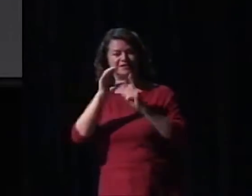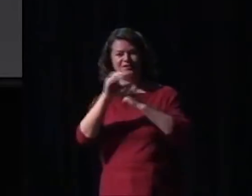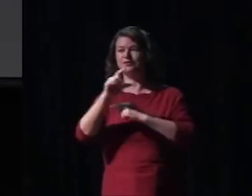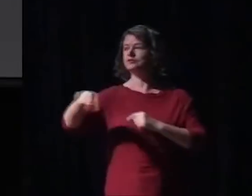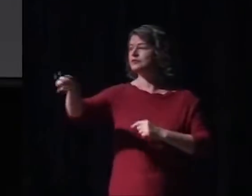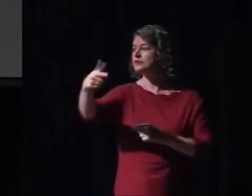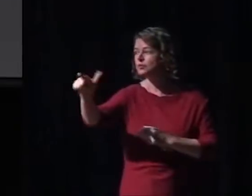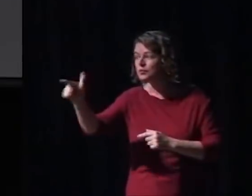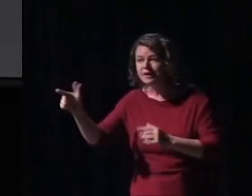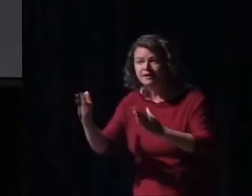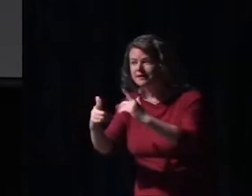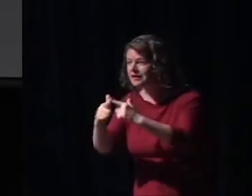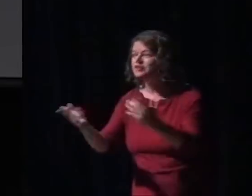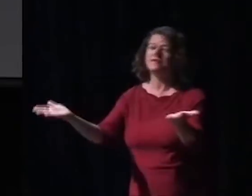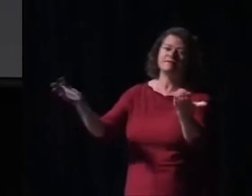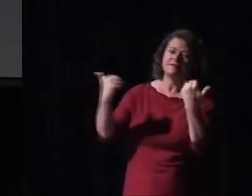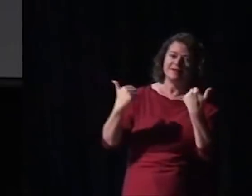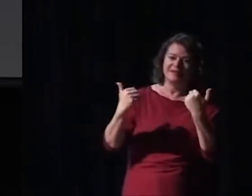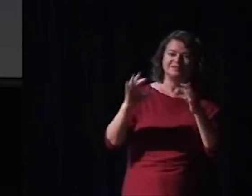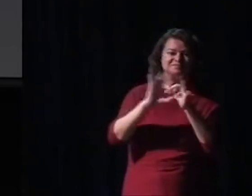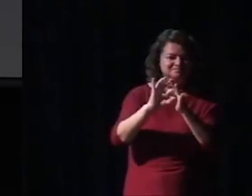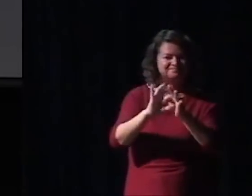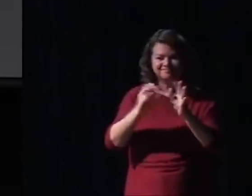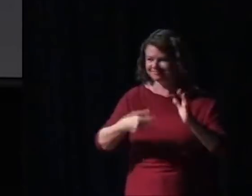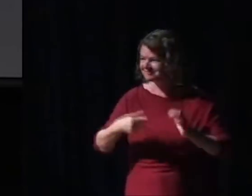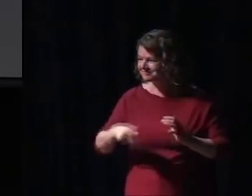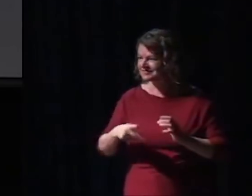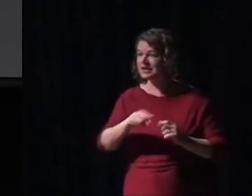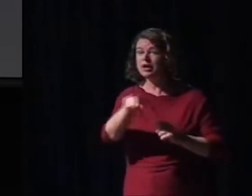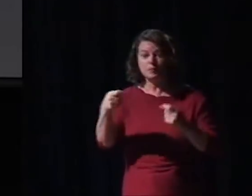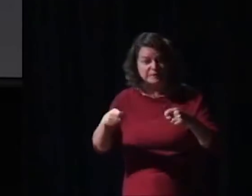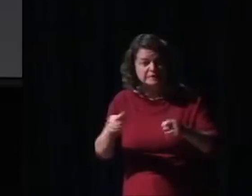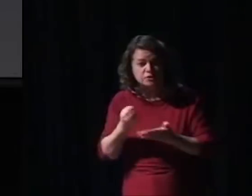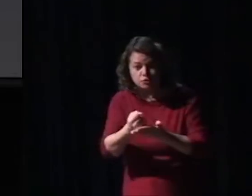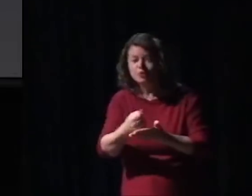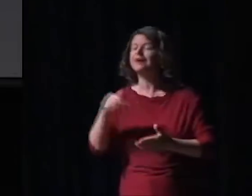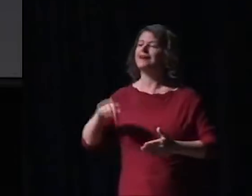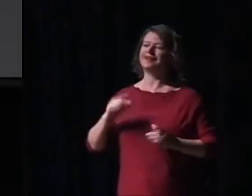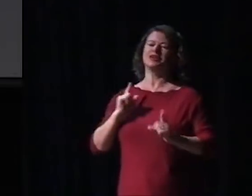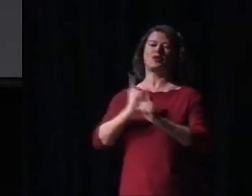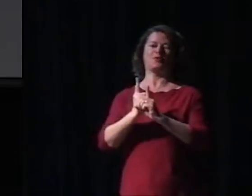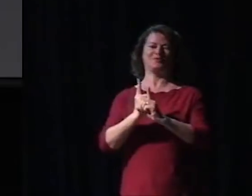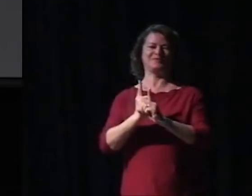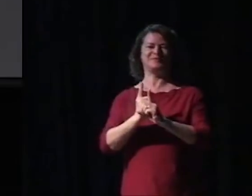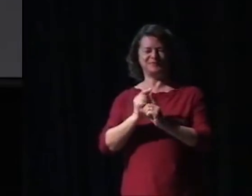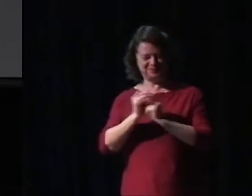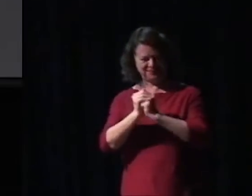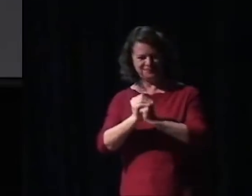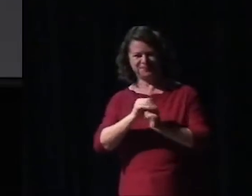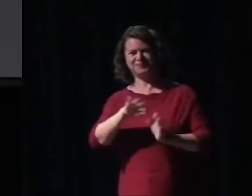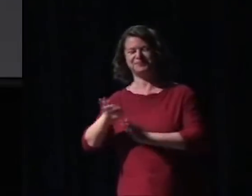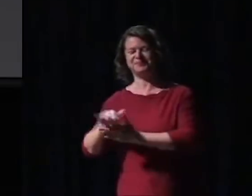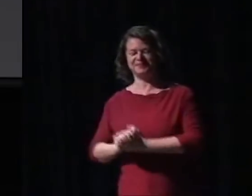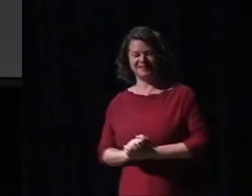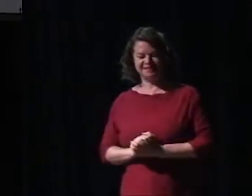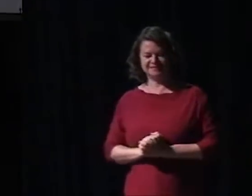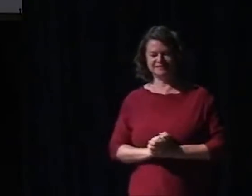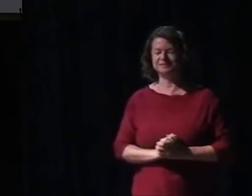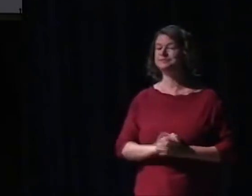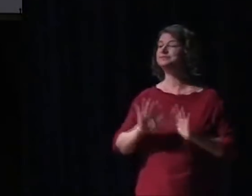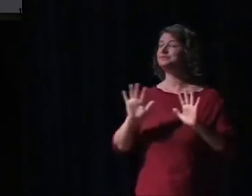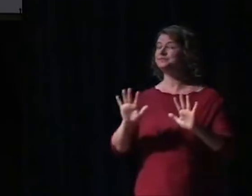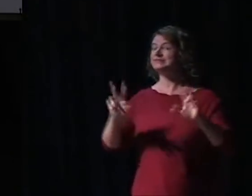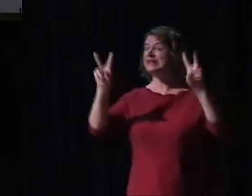venha congregar com a gente. Se você precisa de socorro espiritual, é aqui que você encontra, amém? Vamos lá, brincando de